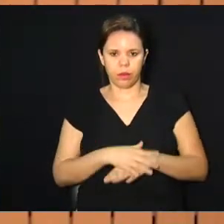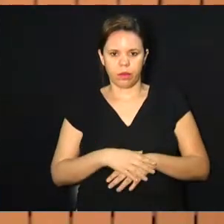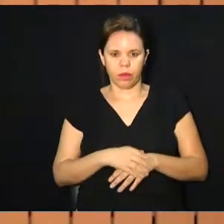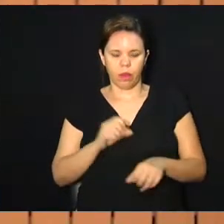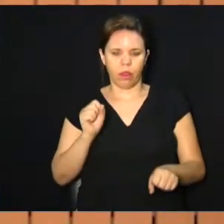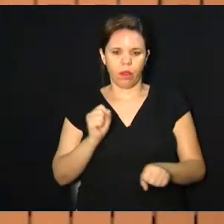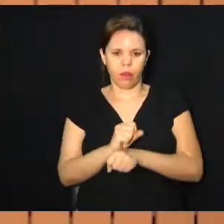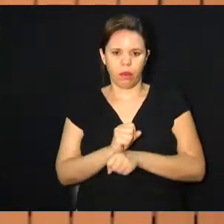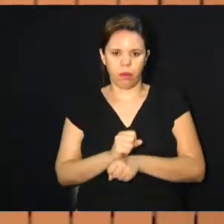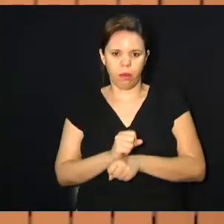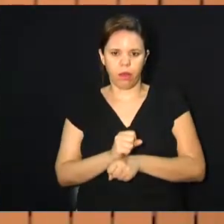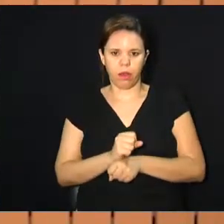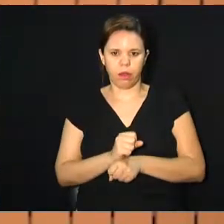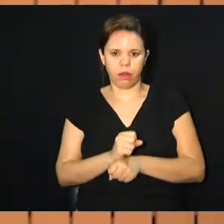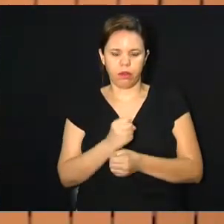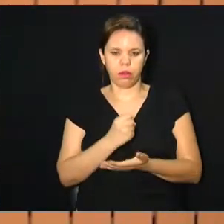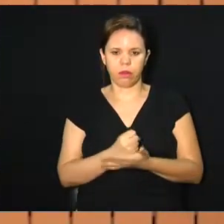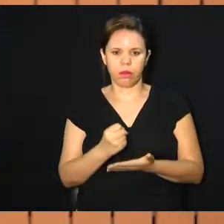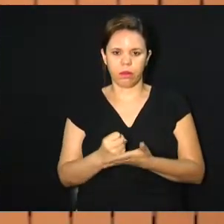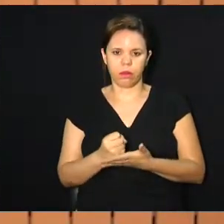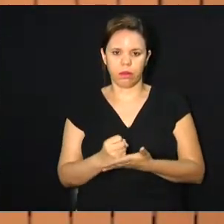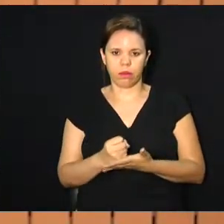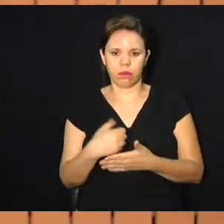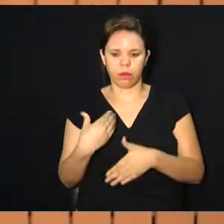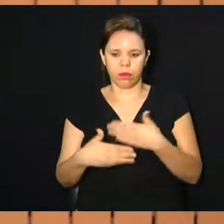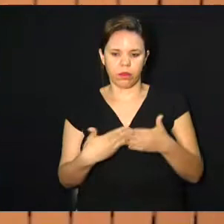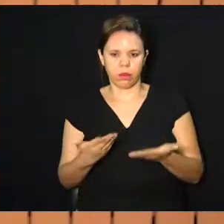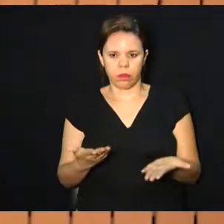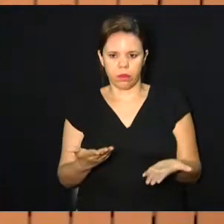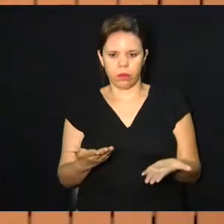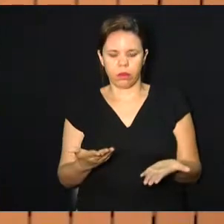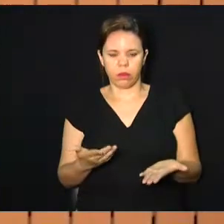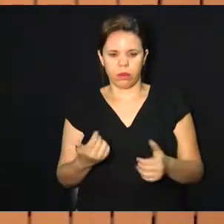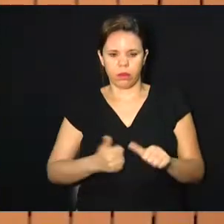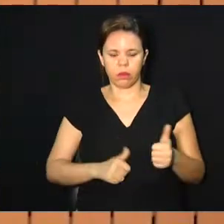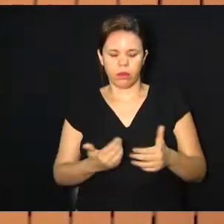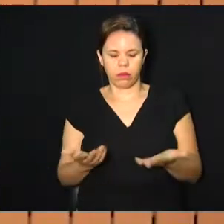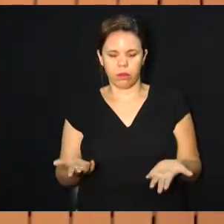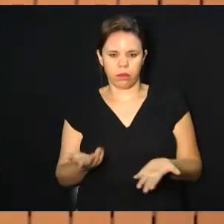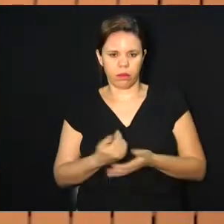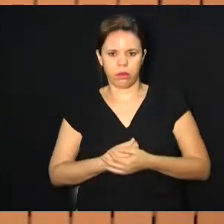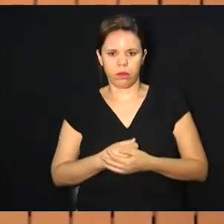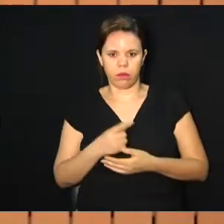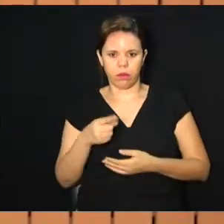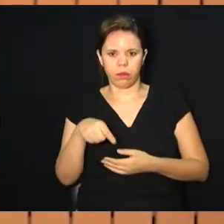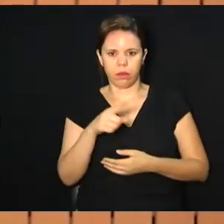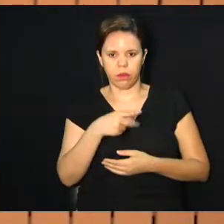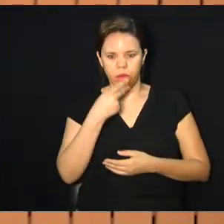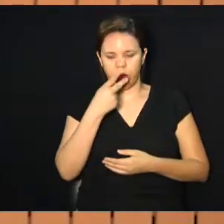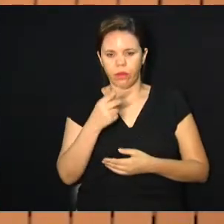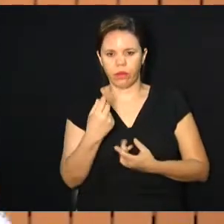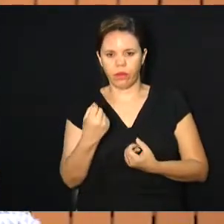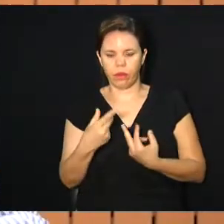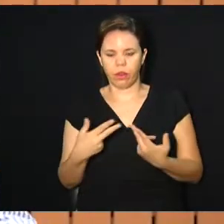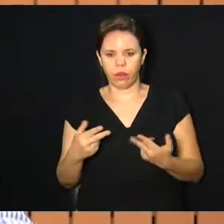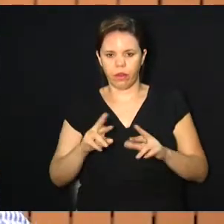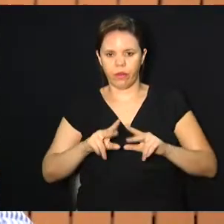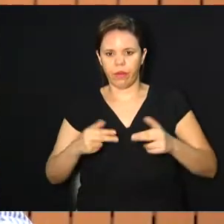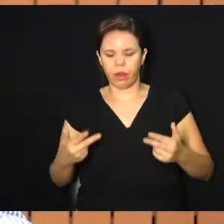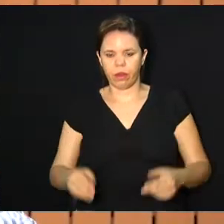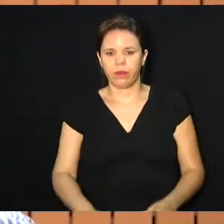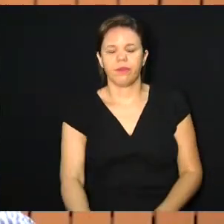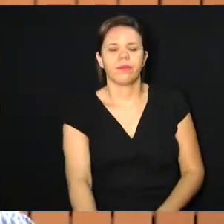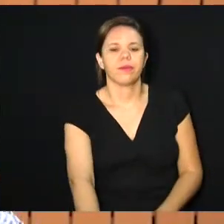suspendendo, né, o processo licitatório. Você mencionou várias coisas